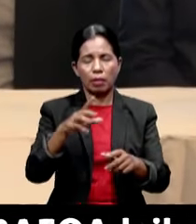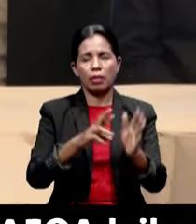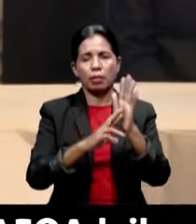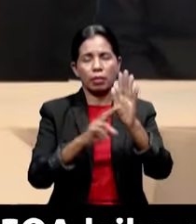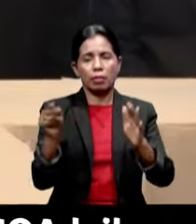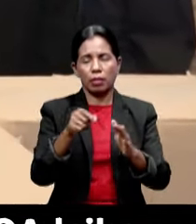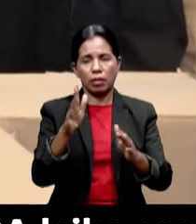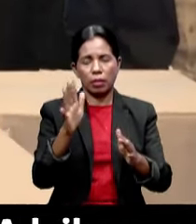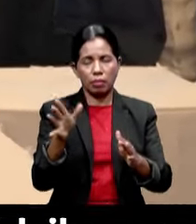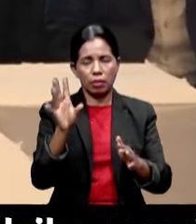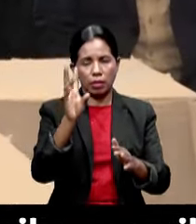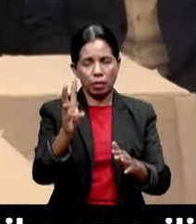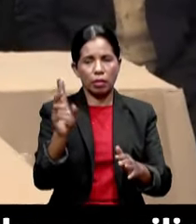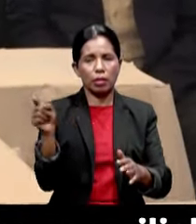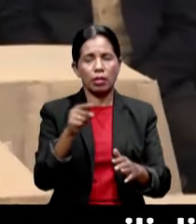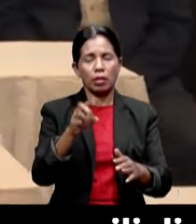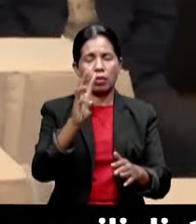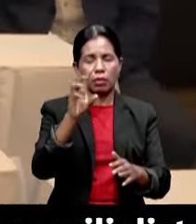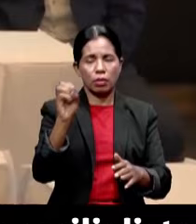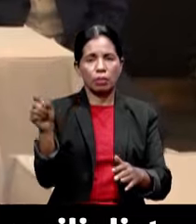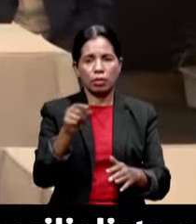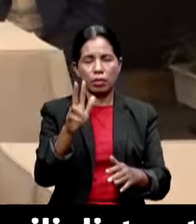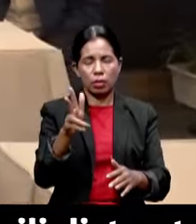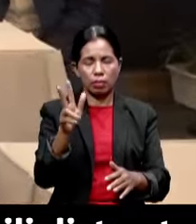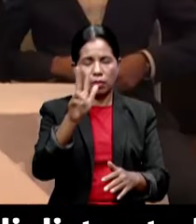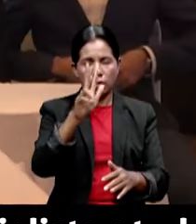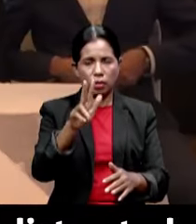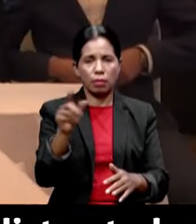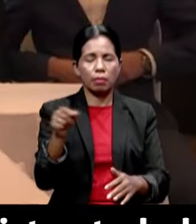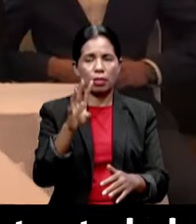resinen, ponto limanul resinen, Woodside por cento tonul resintolo, ponto